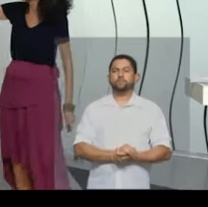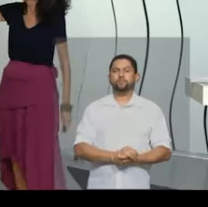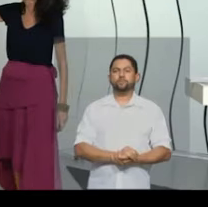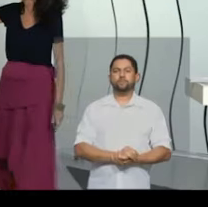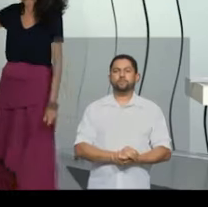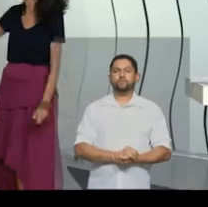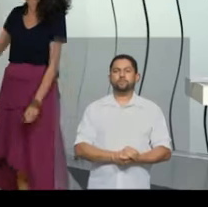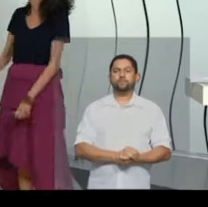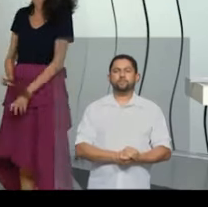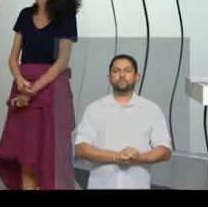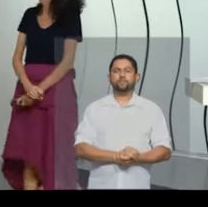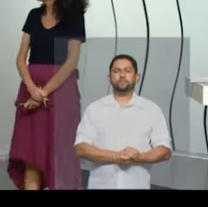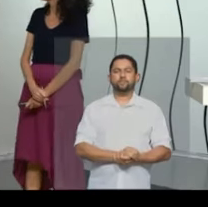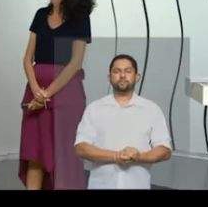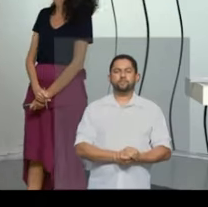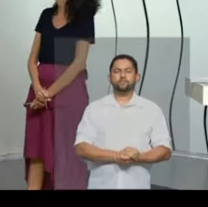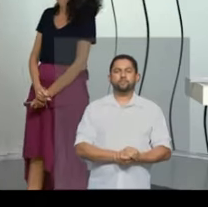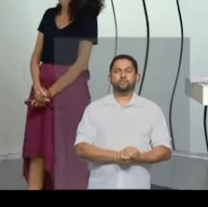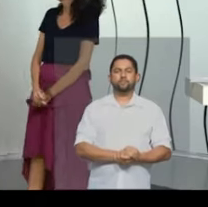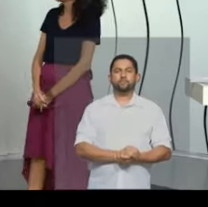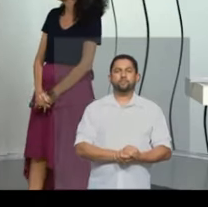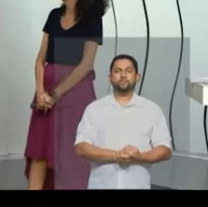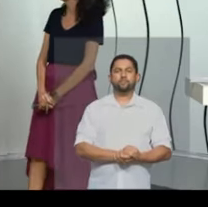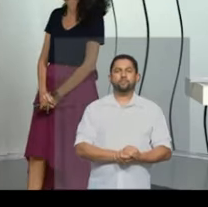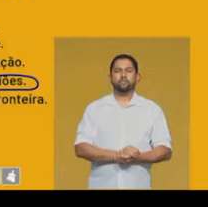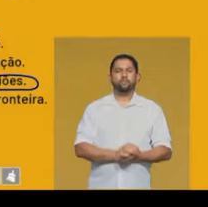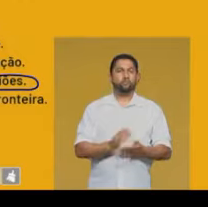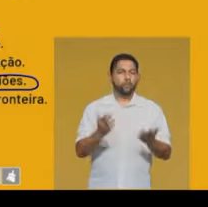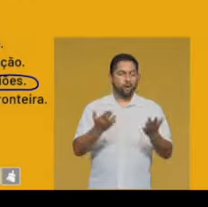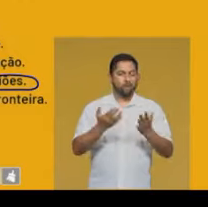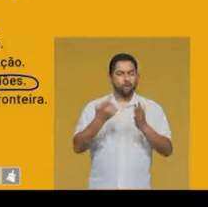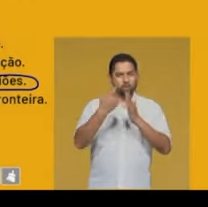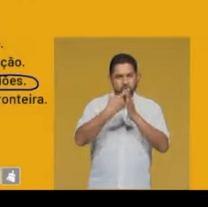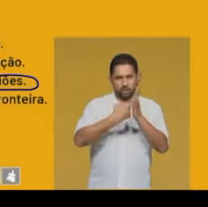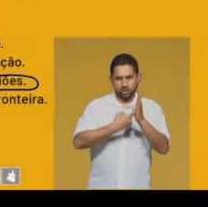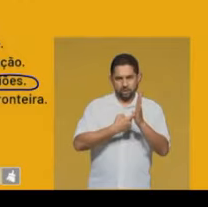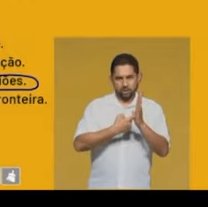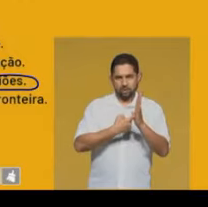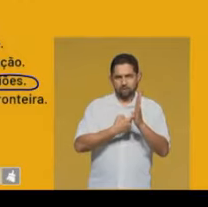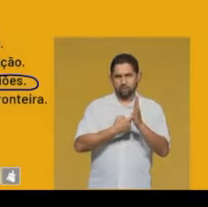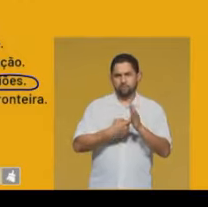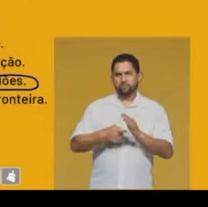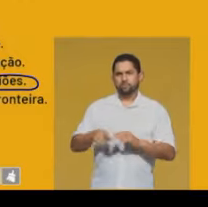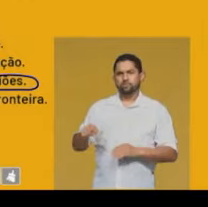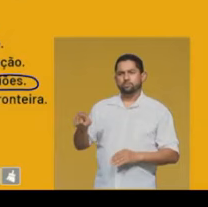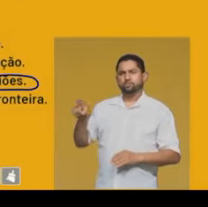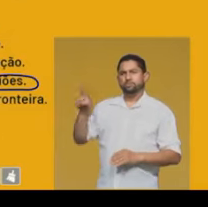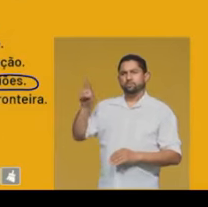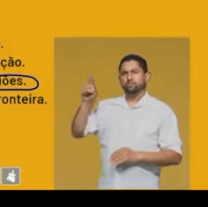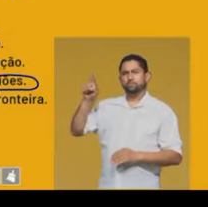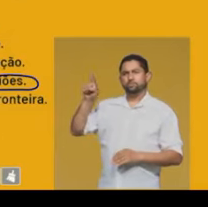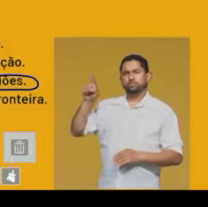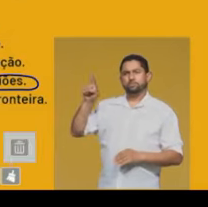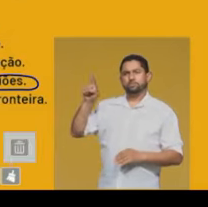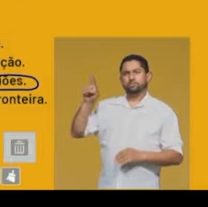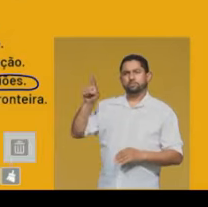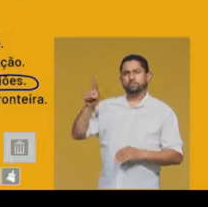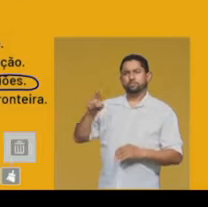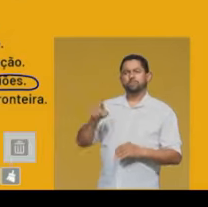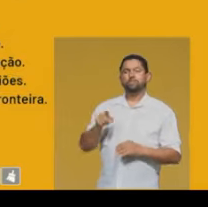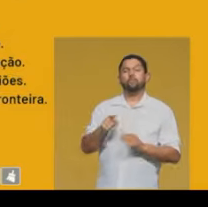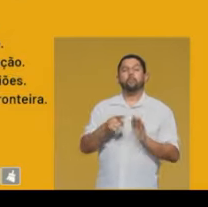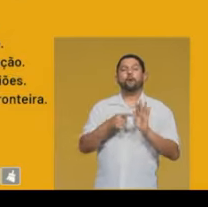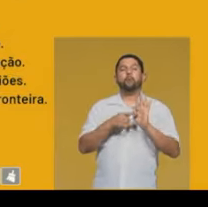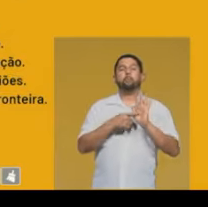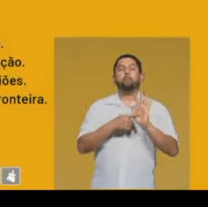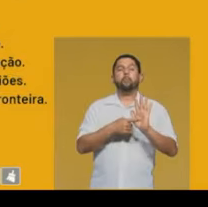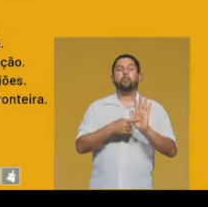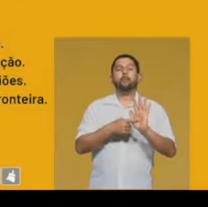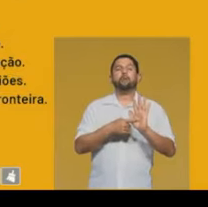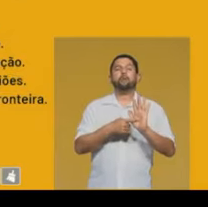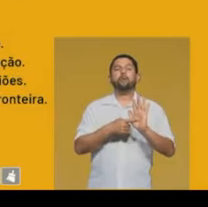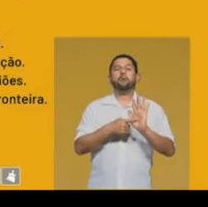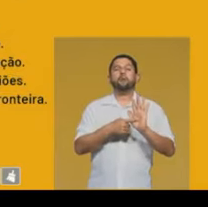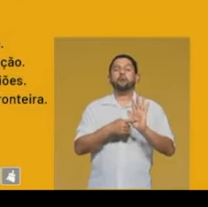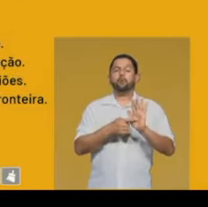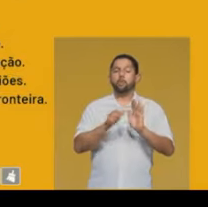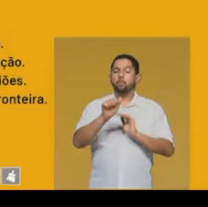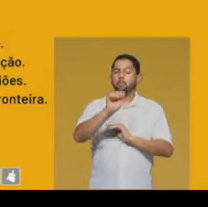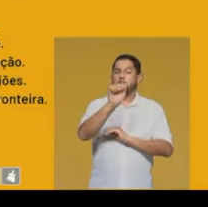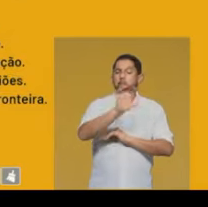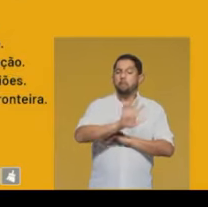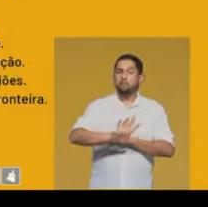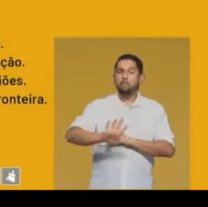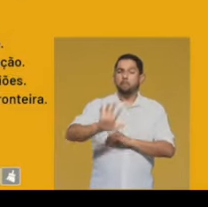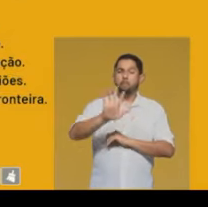Na análise contida no texto, a representação cartográfica da América foi